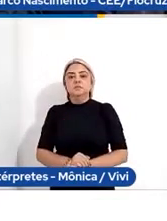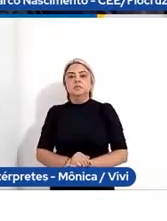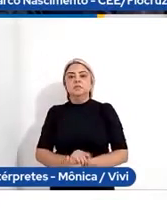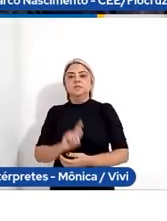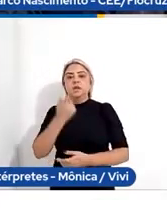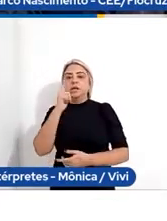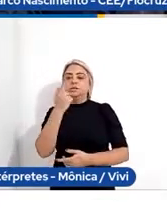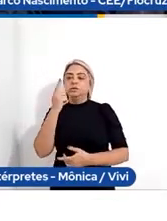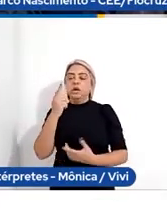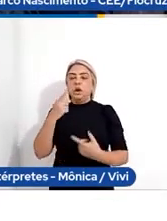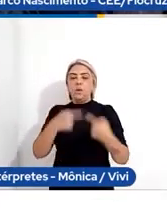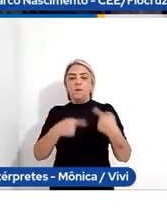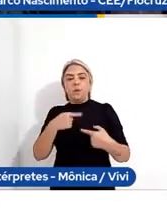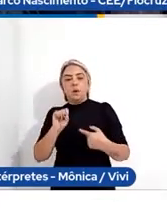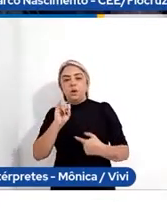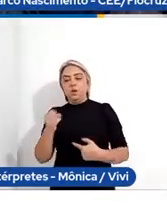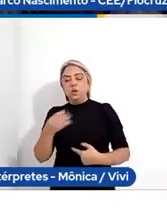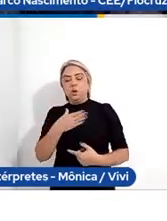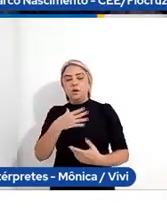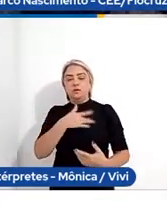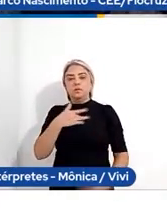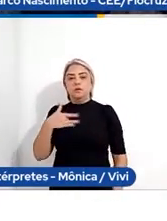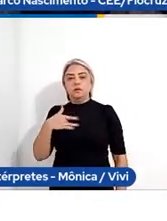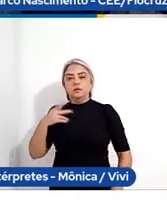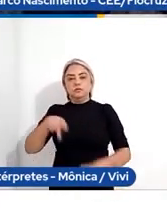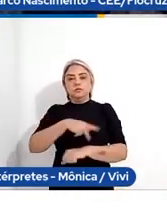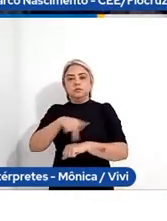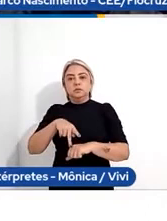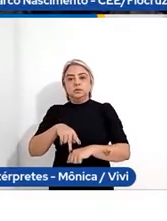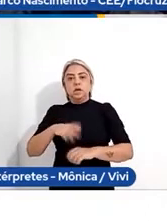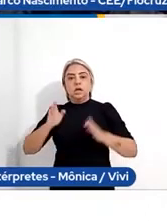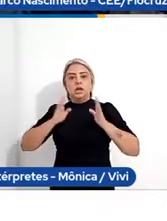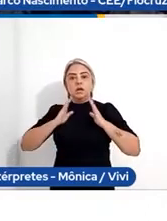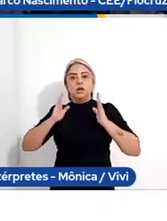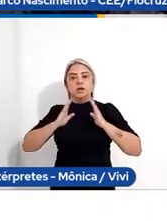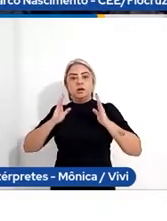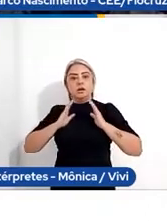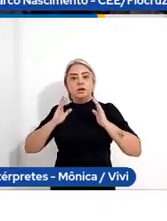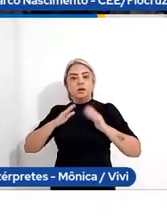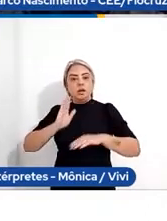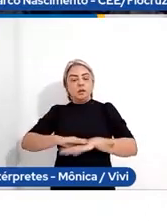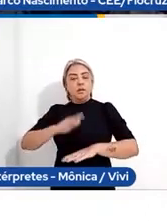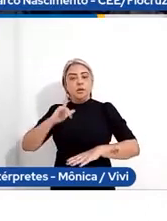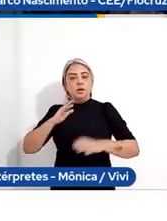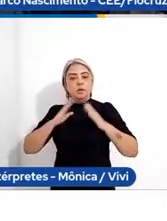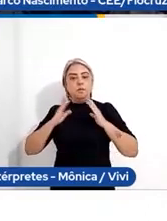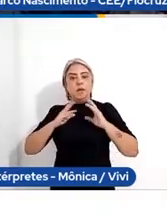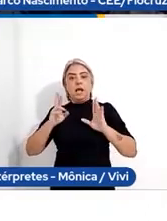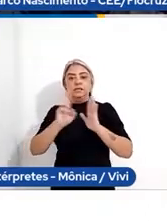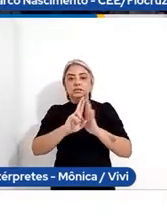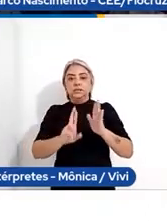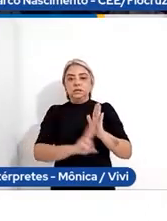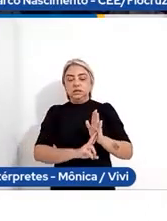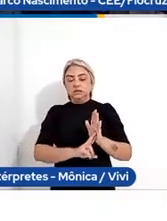geopolítica de inovação em saúde, né? Os países de renda mais alta são os que detêm mais patentes,